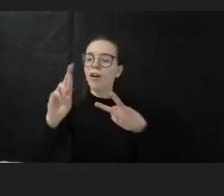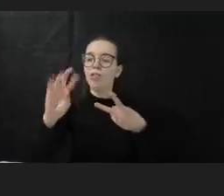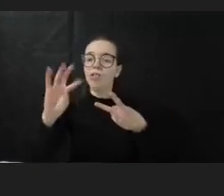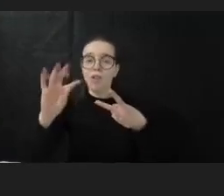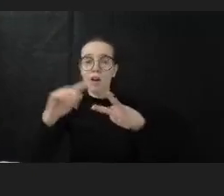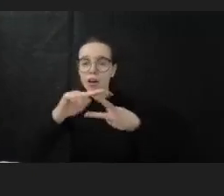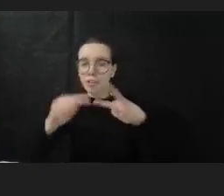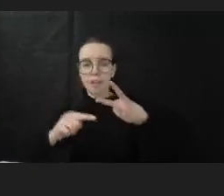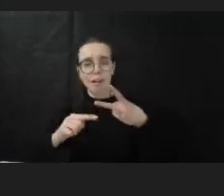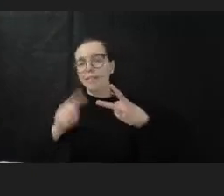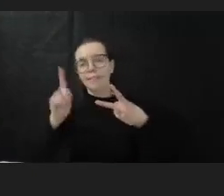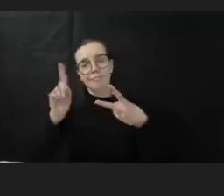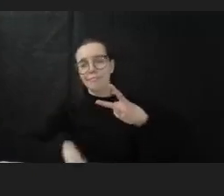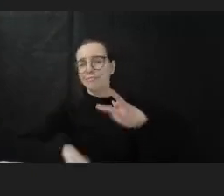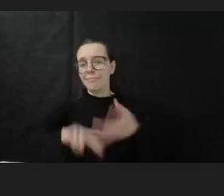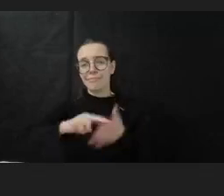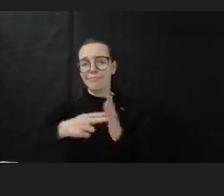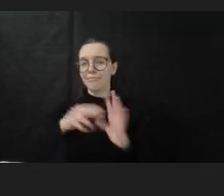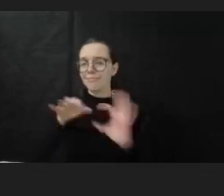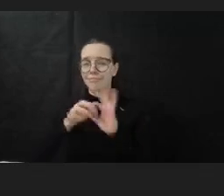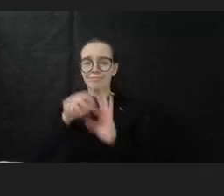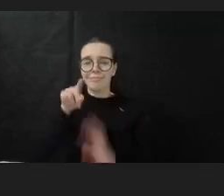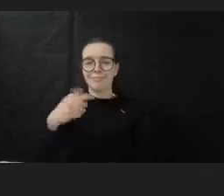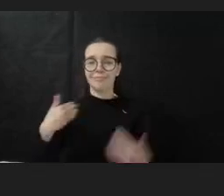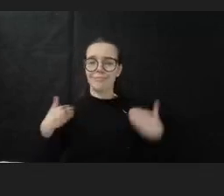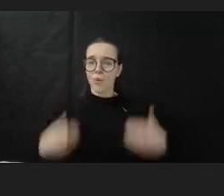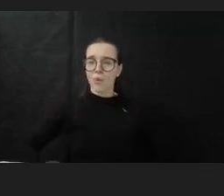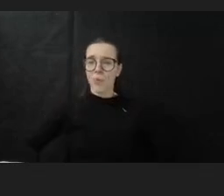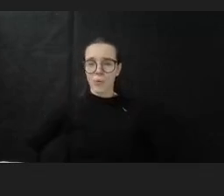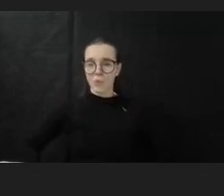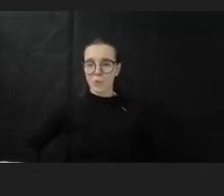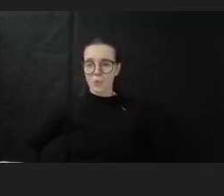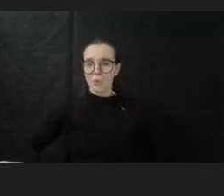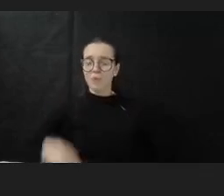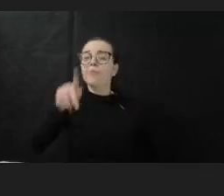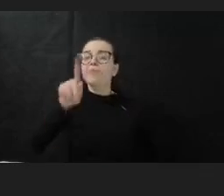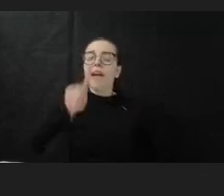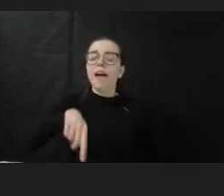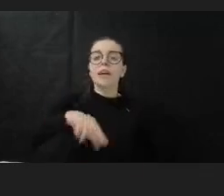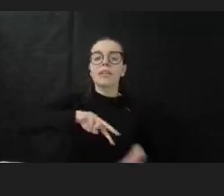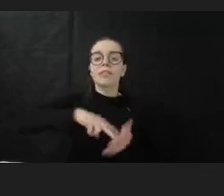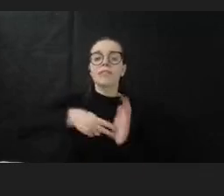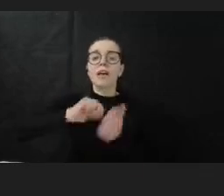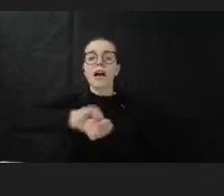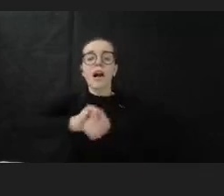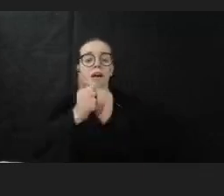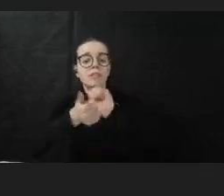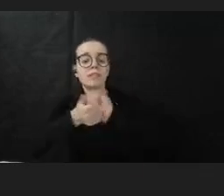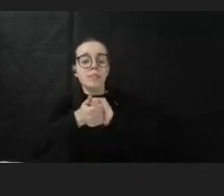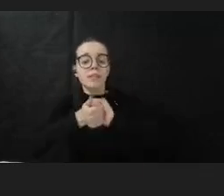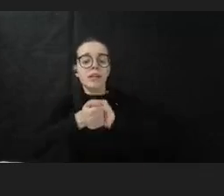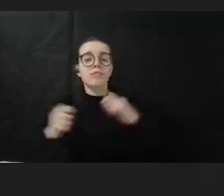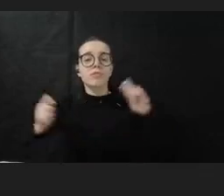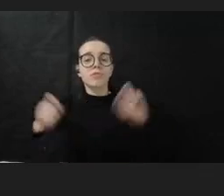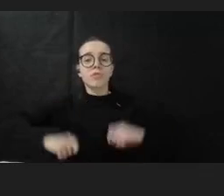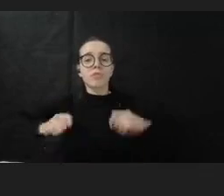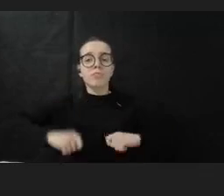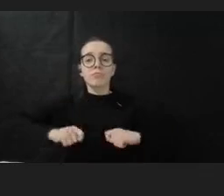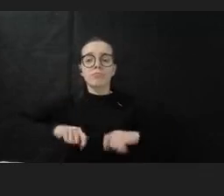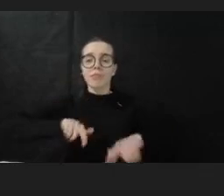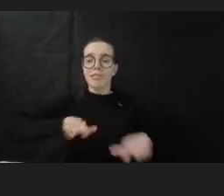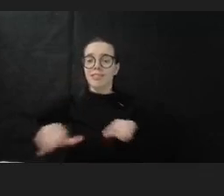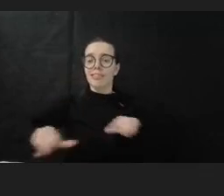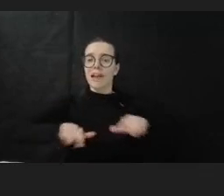a ergonomia, né? Que justamente são as adaptações das condições de